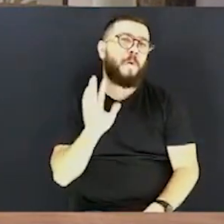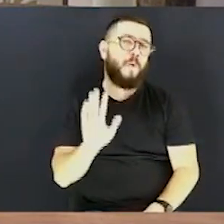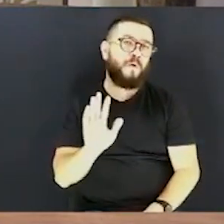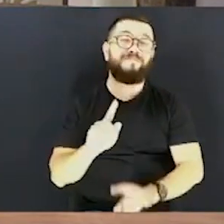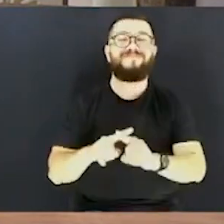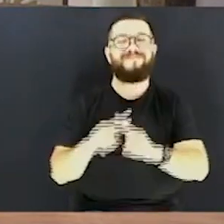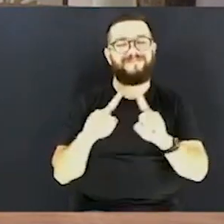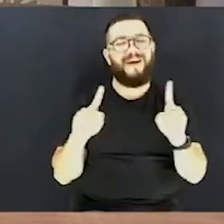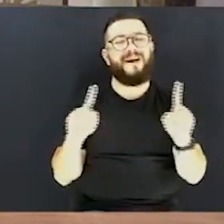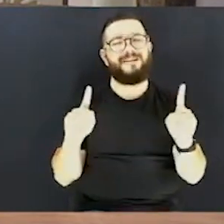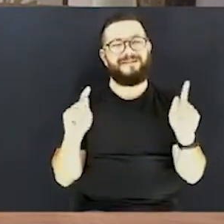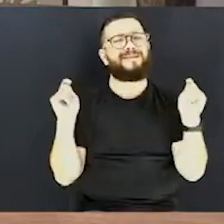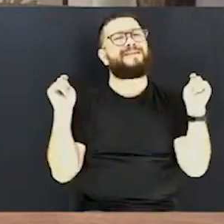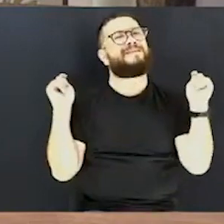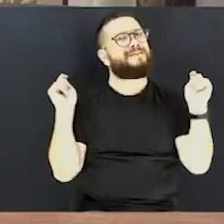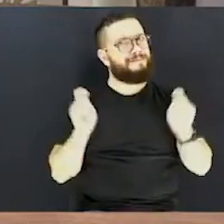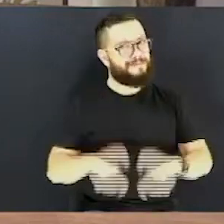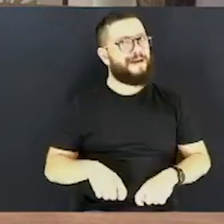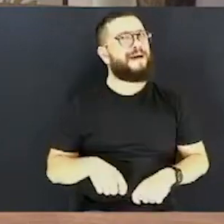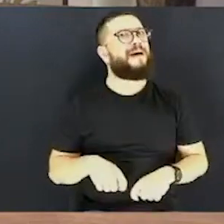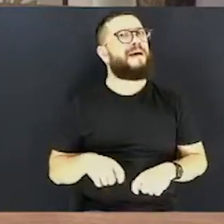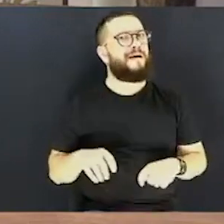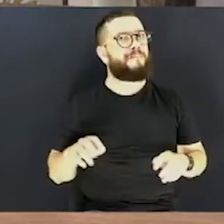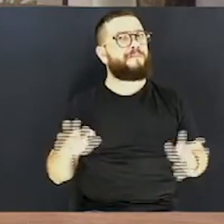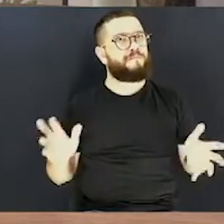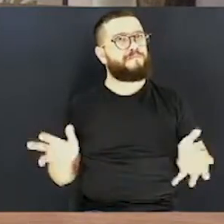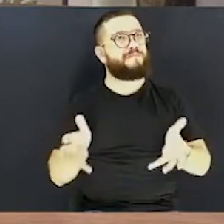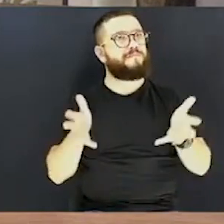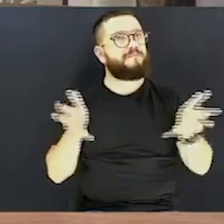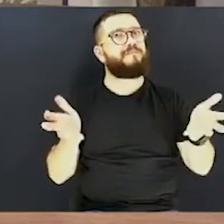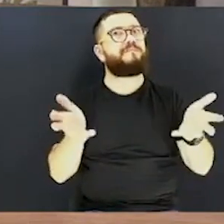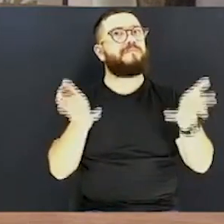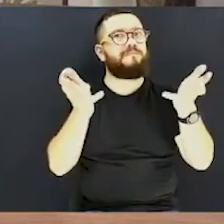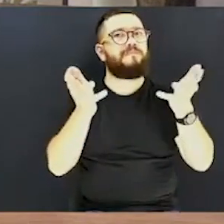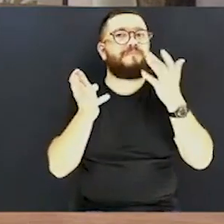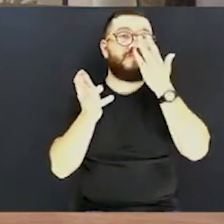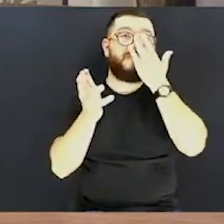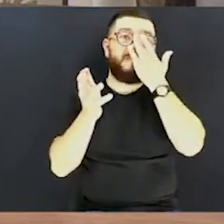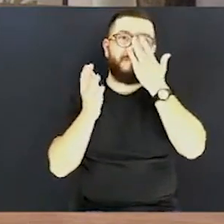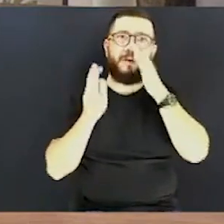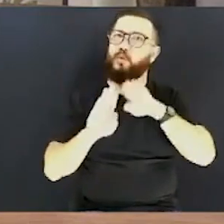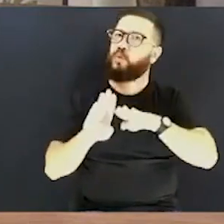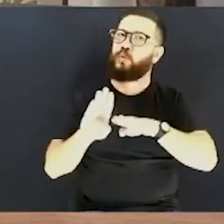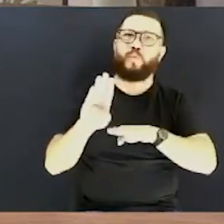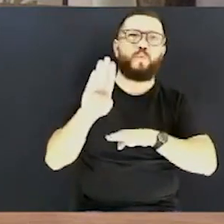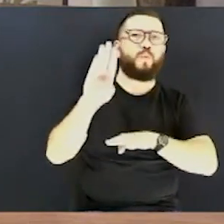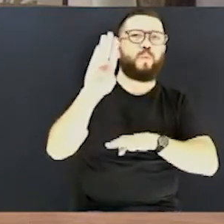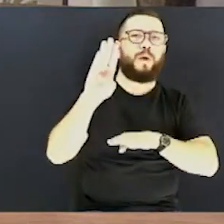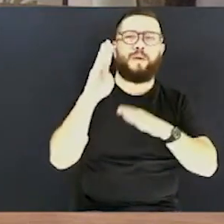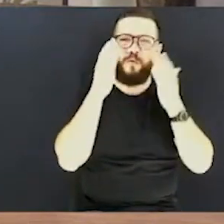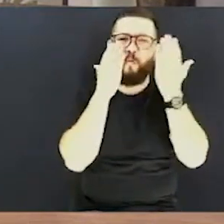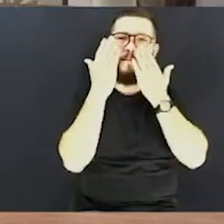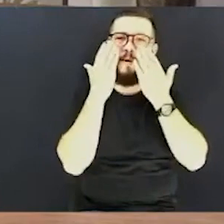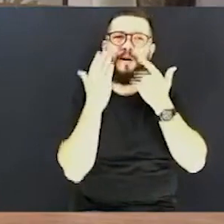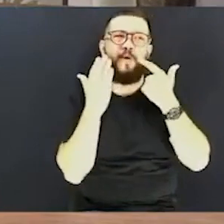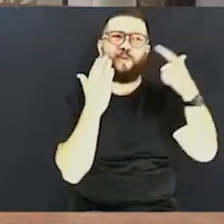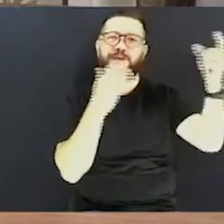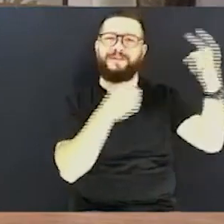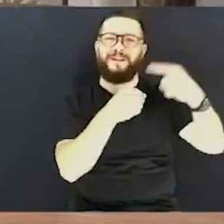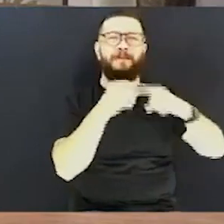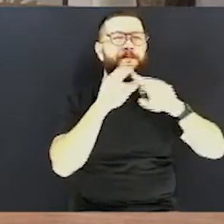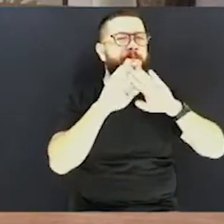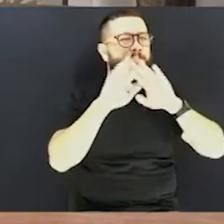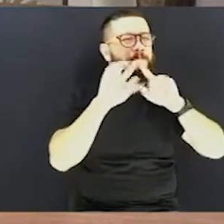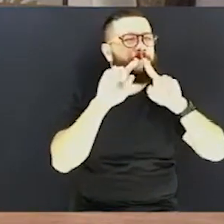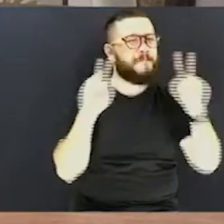bom se comparar, nós temos índices bons se comparados a outros municípios. Mas, quando a gente pega em valores absolutos,